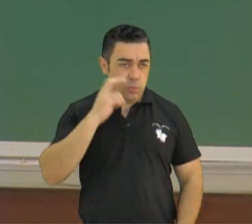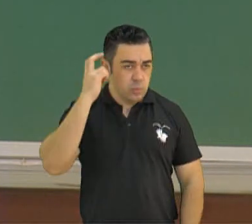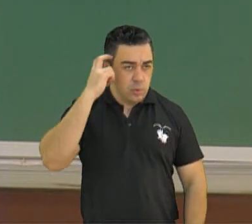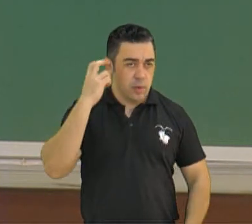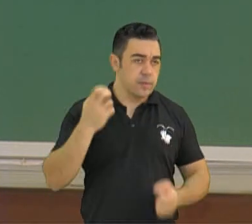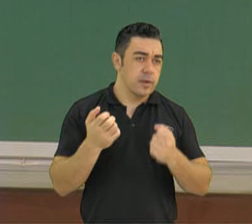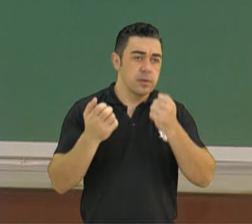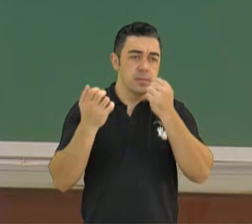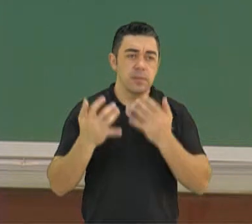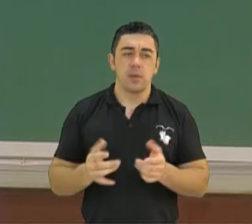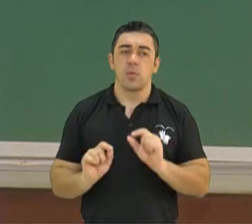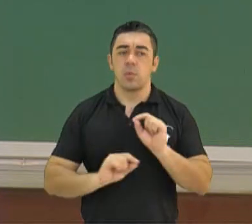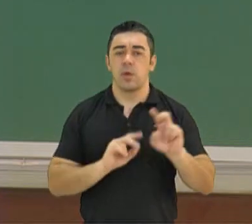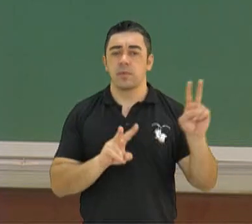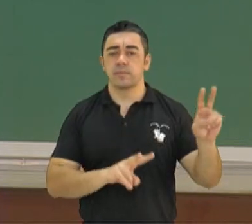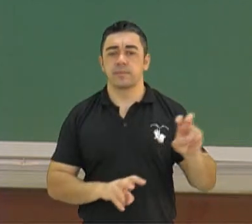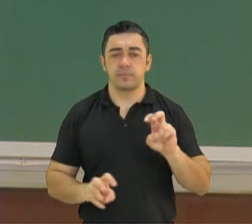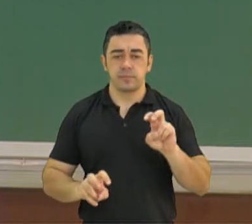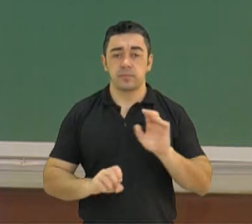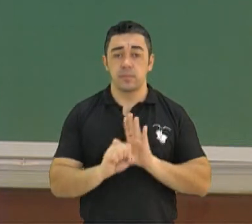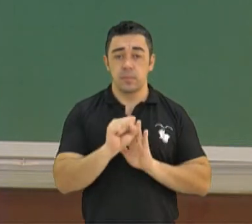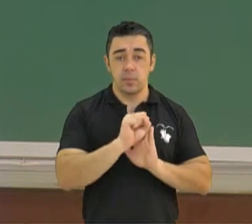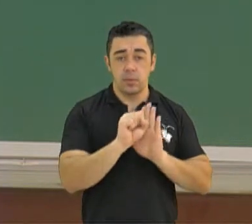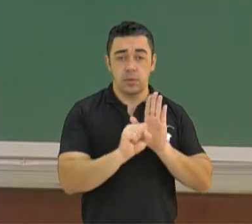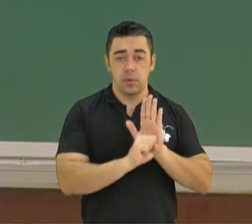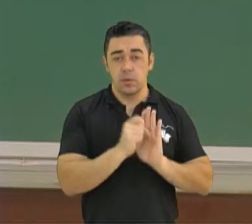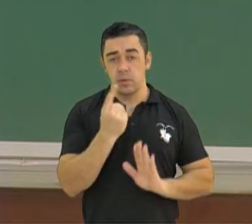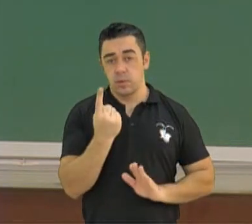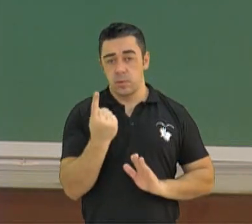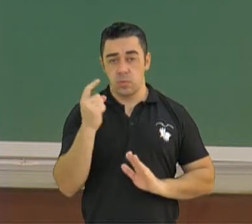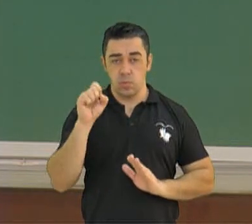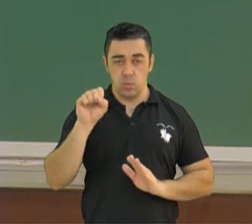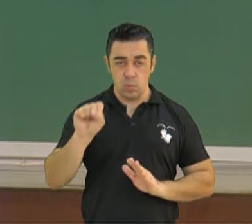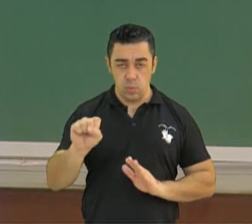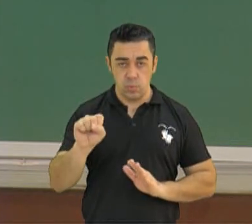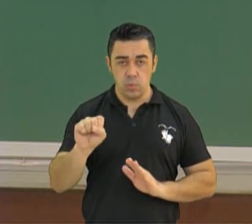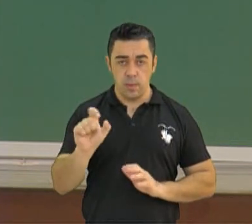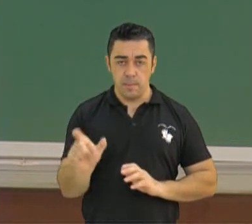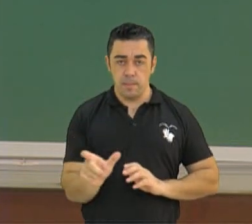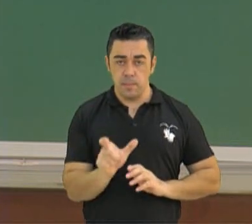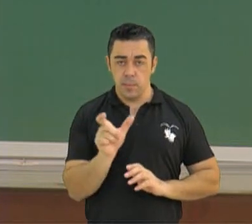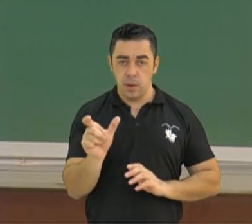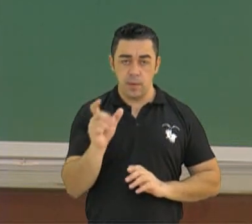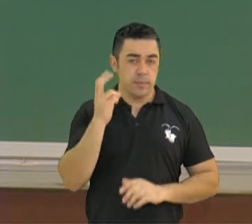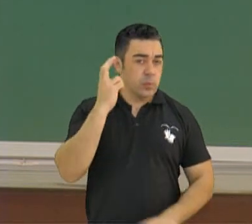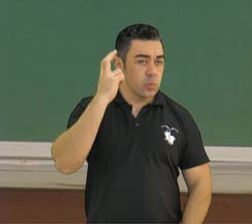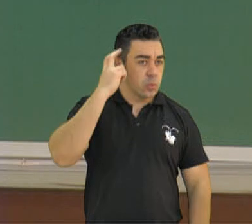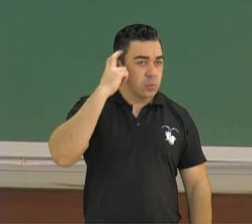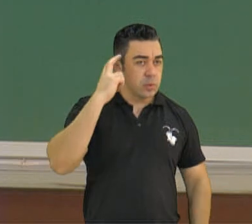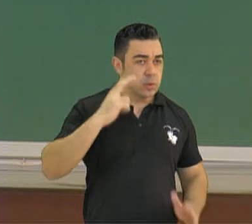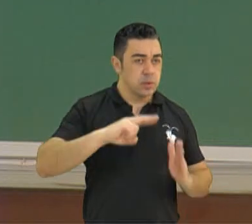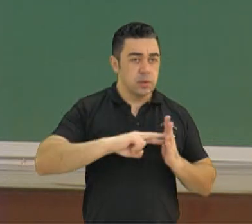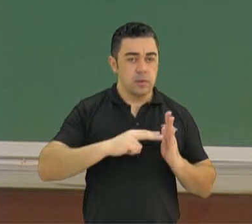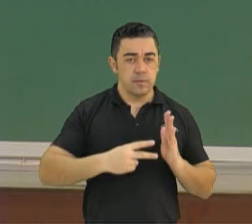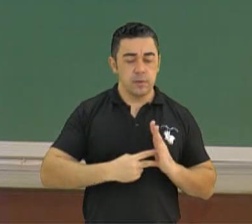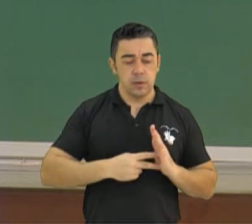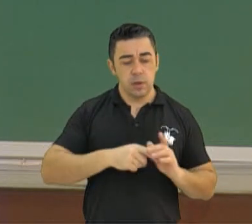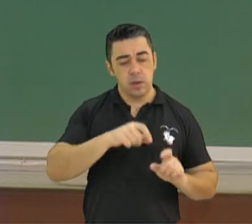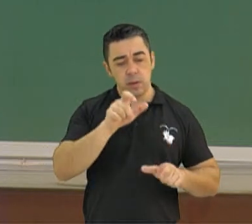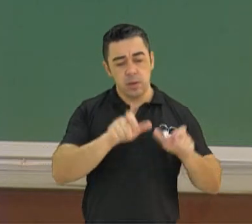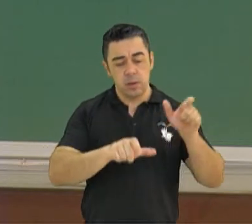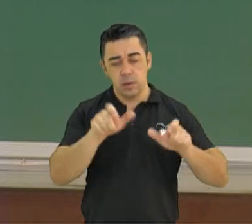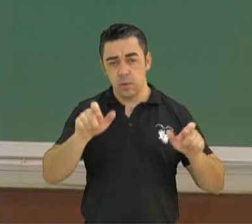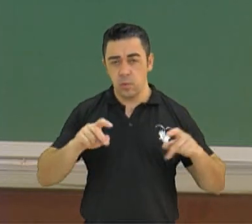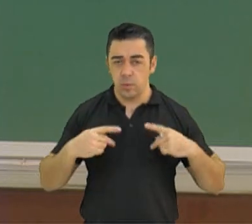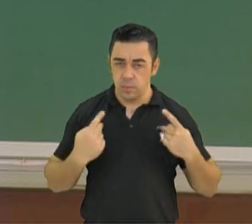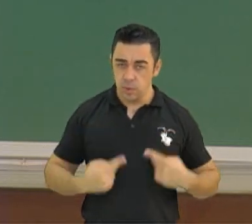Ele vai apontar que no século XVIII, o termo cultura ele vai significar aquilo que os seres humanos podem